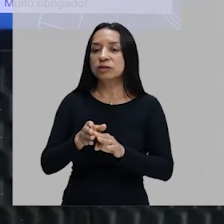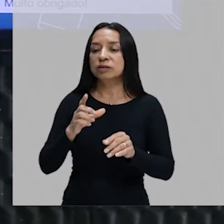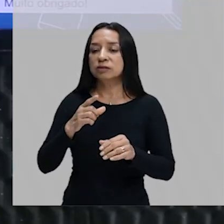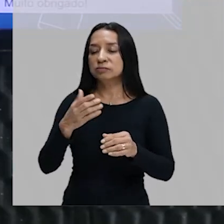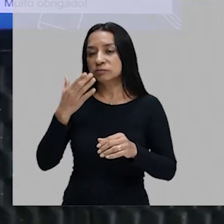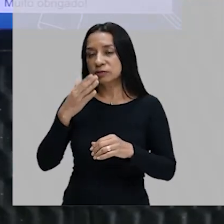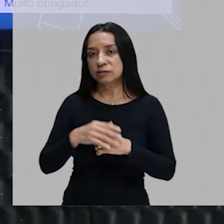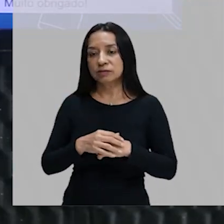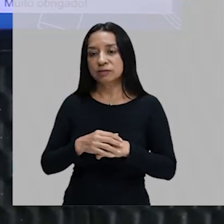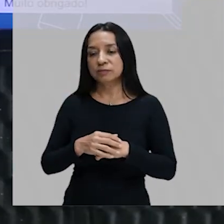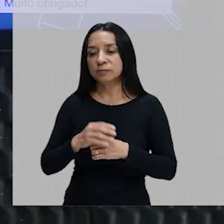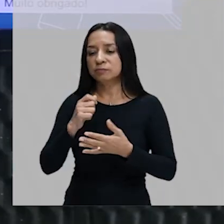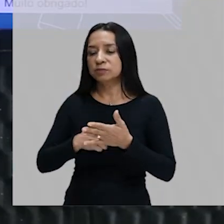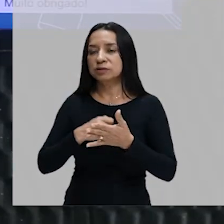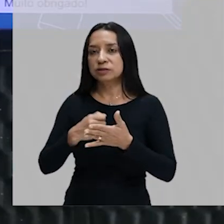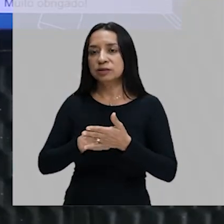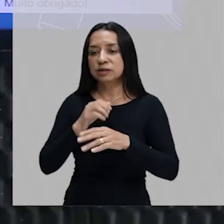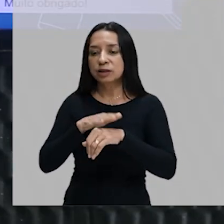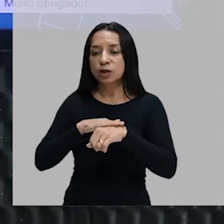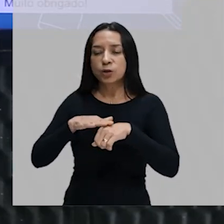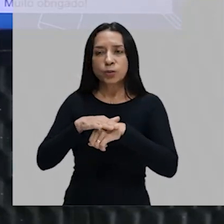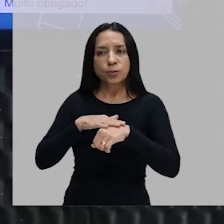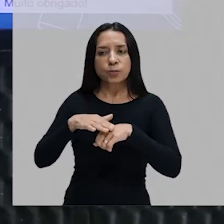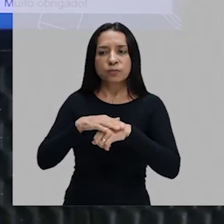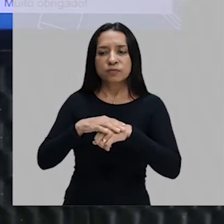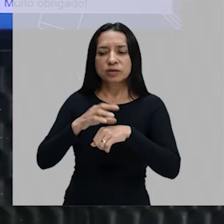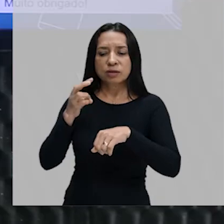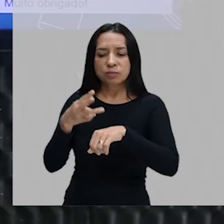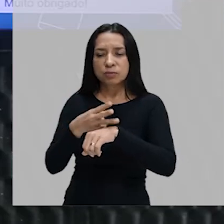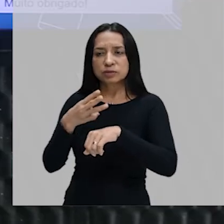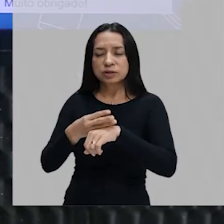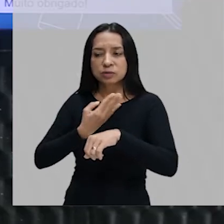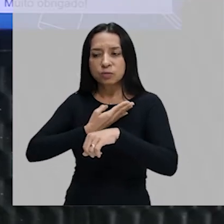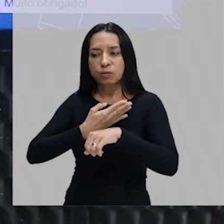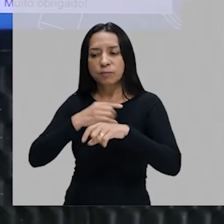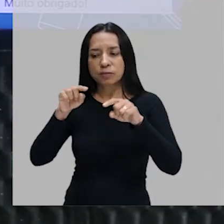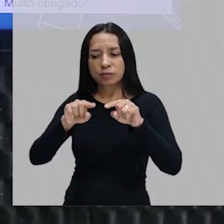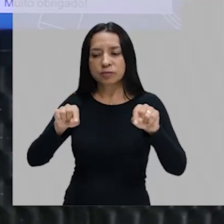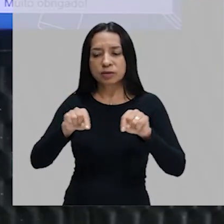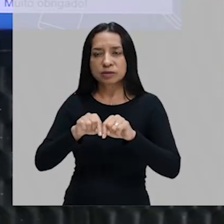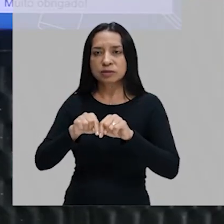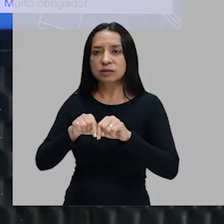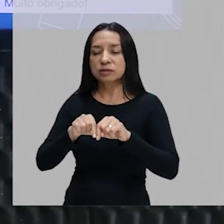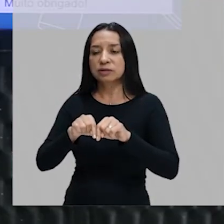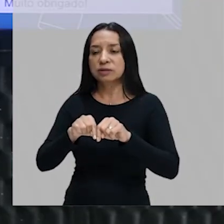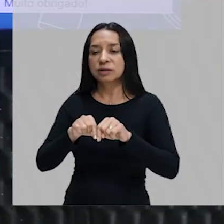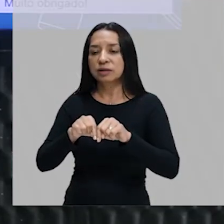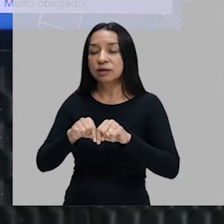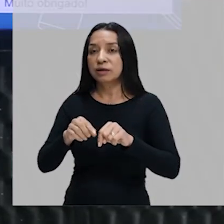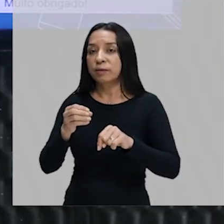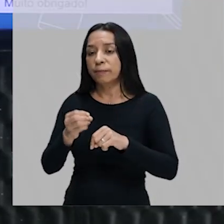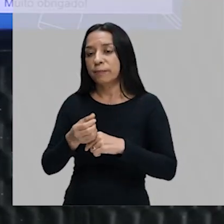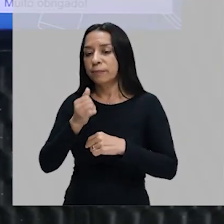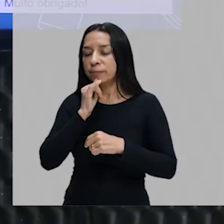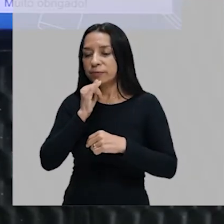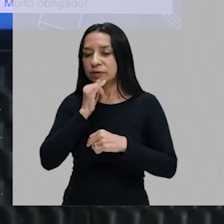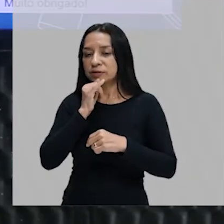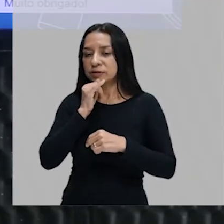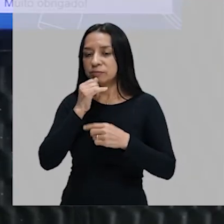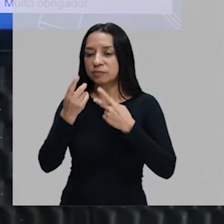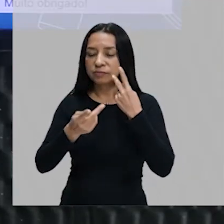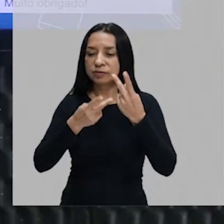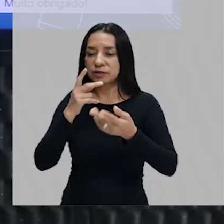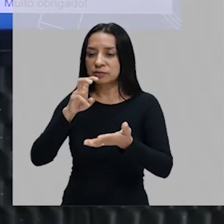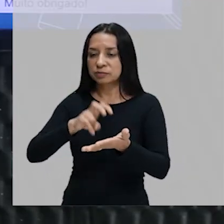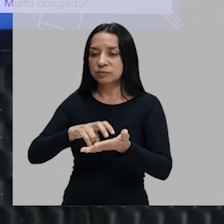com o seu colega de sala pelo WhatsApp, pelo menos, cumprimentando de manhã, usando uma